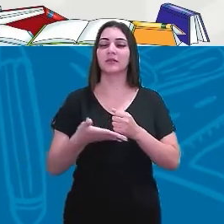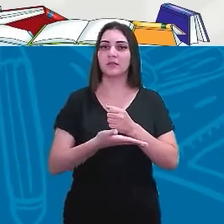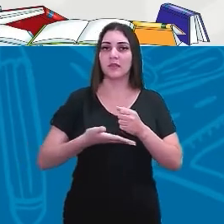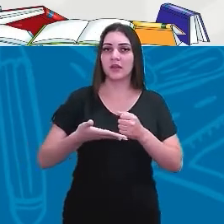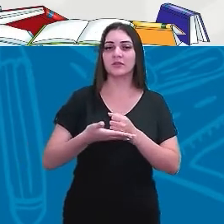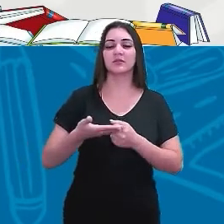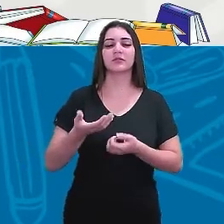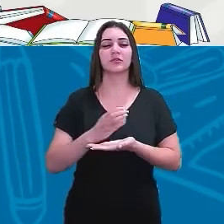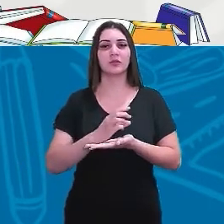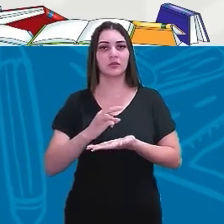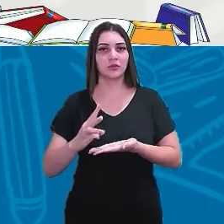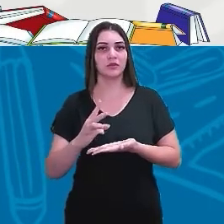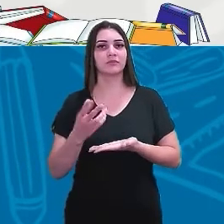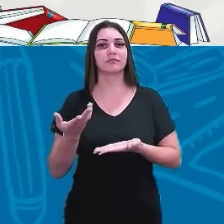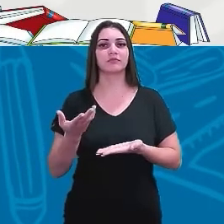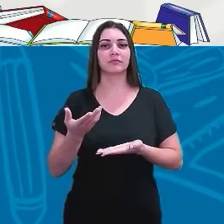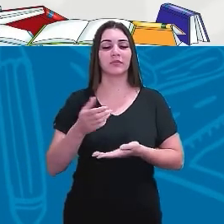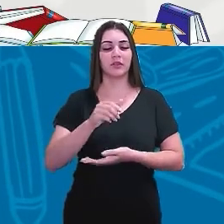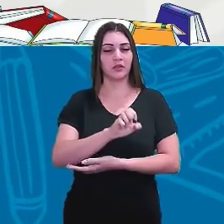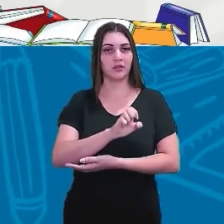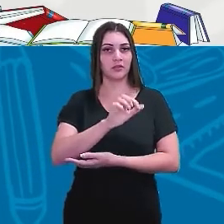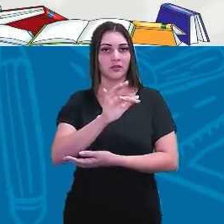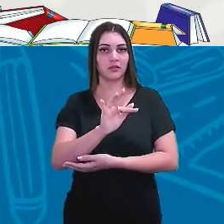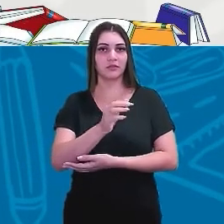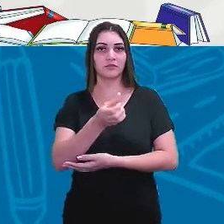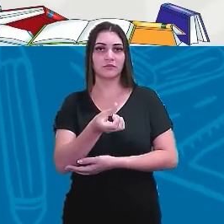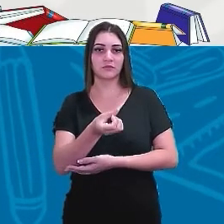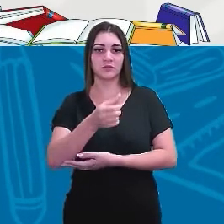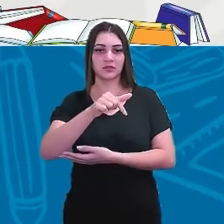vamos trabalhar hoje é a EF